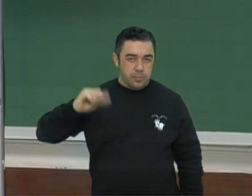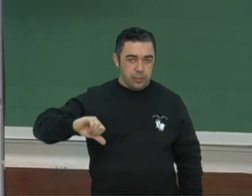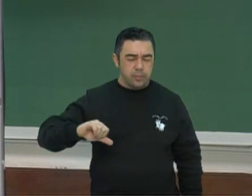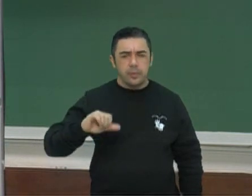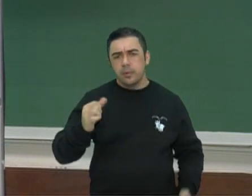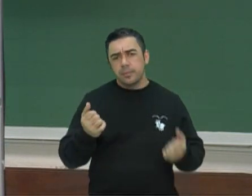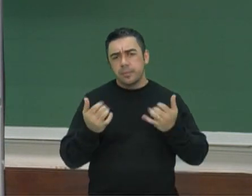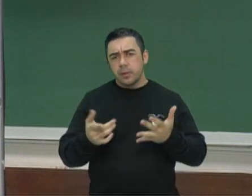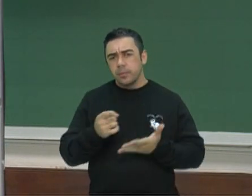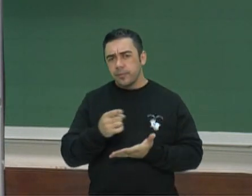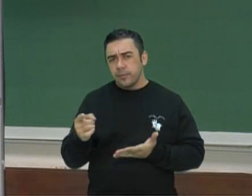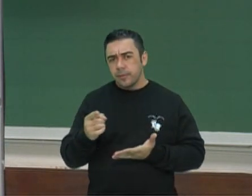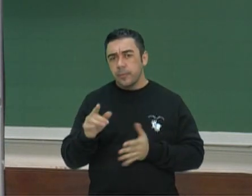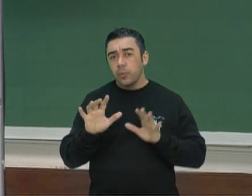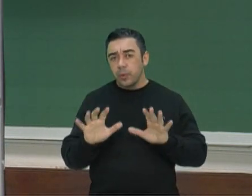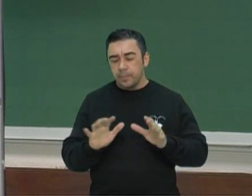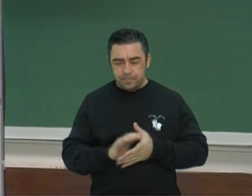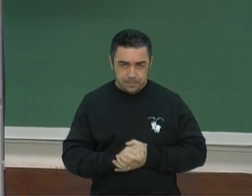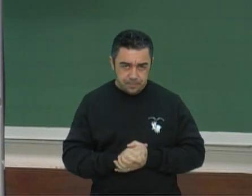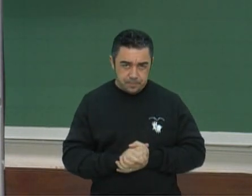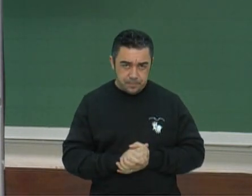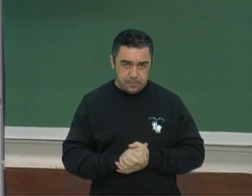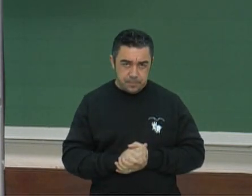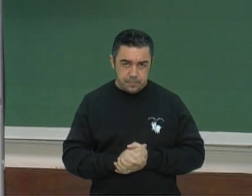que eu ia falar para vocês é o seguinte, pessoal.